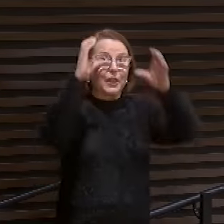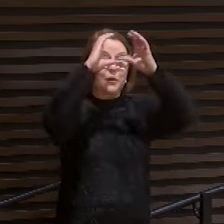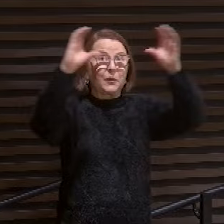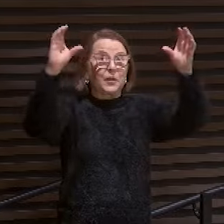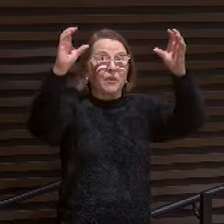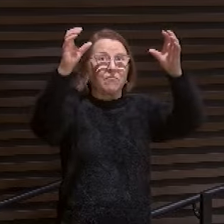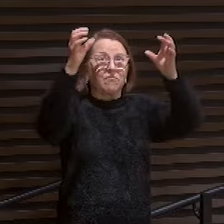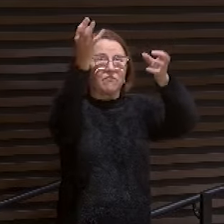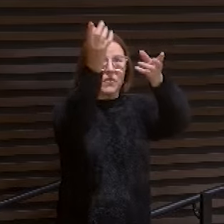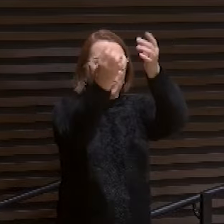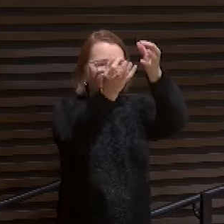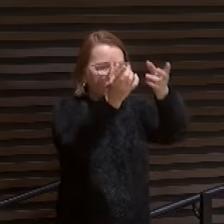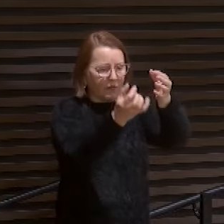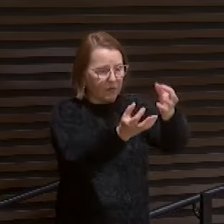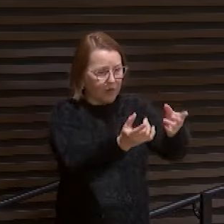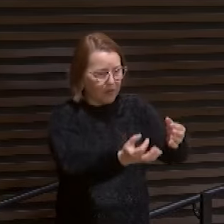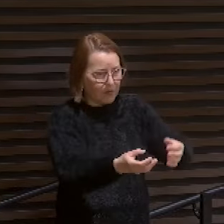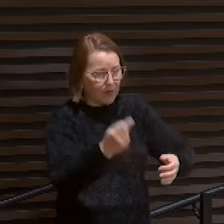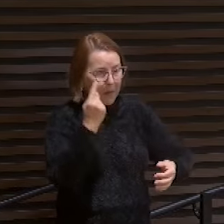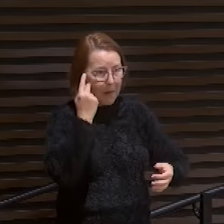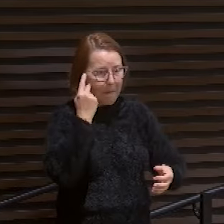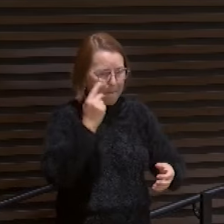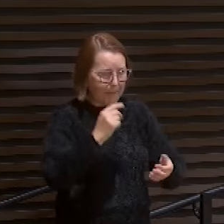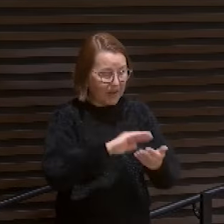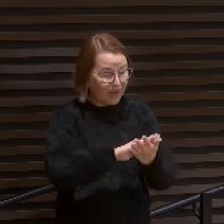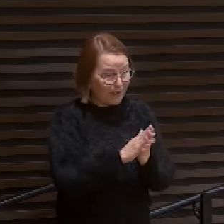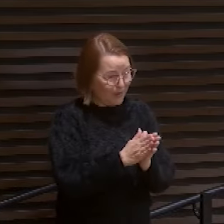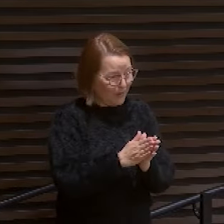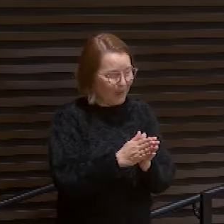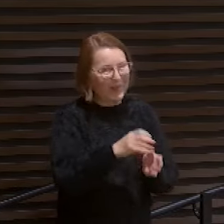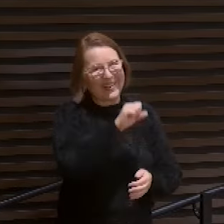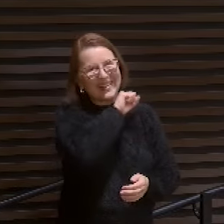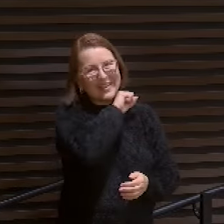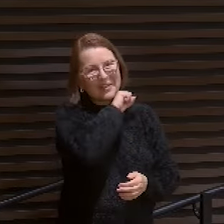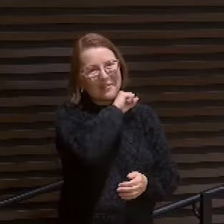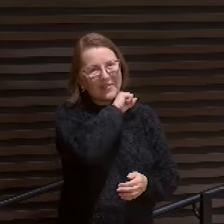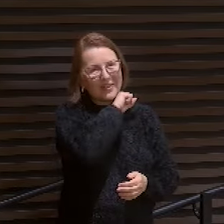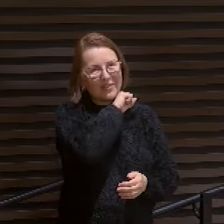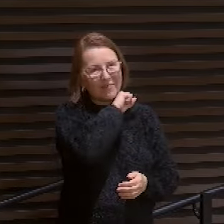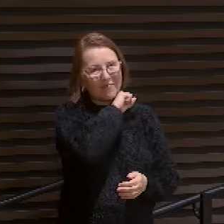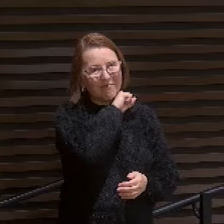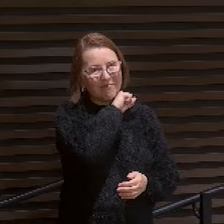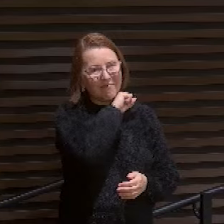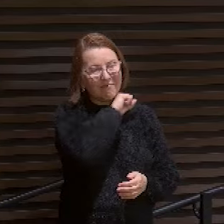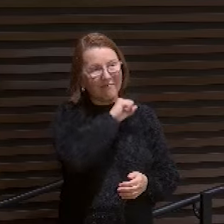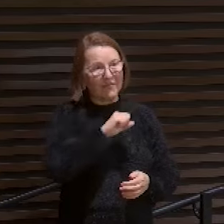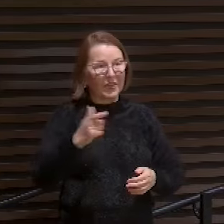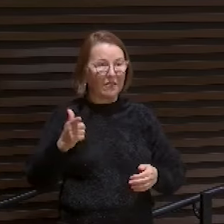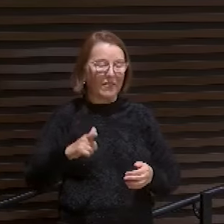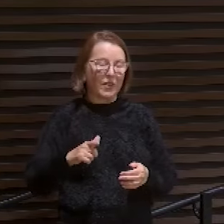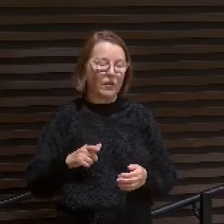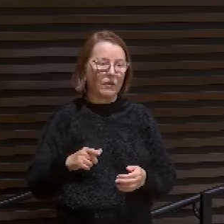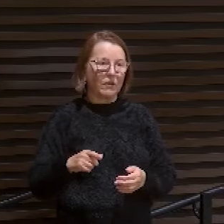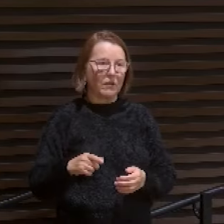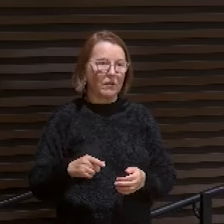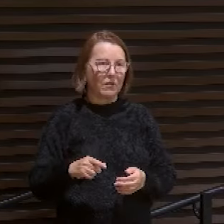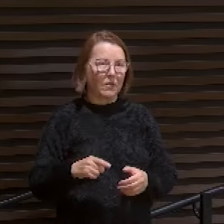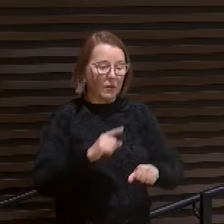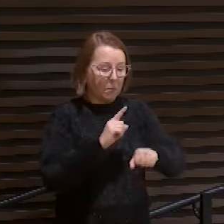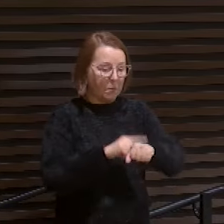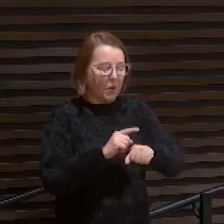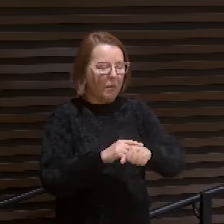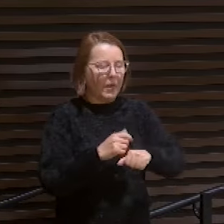para consumir aquele holocausto passou ali quando Abraão